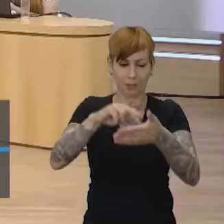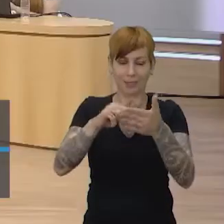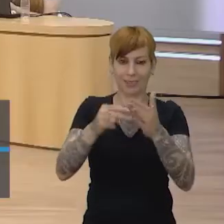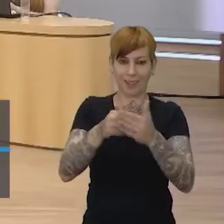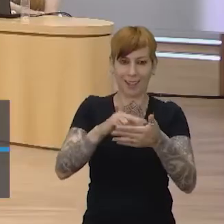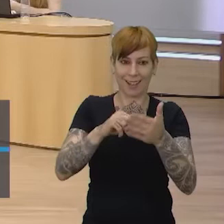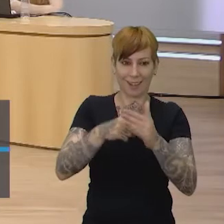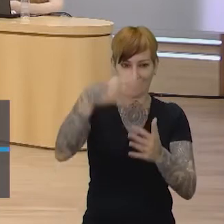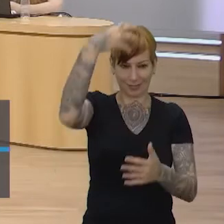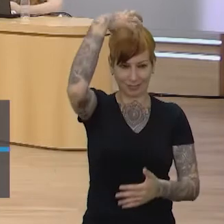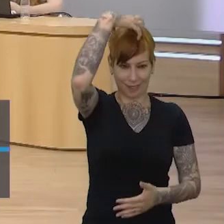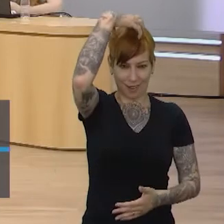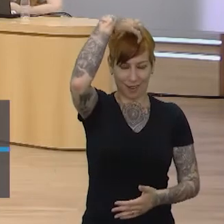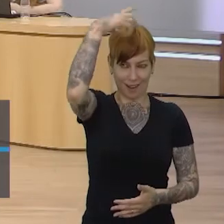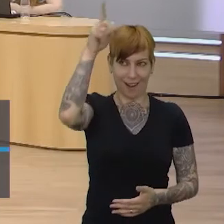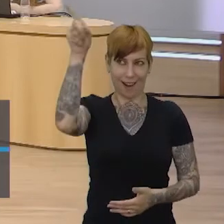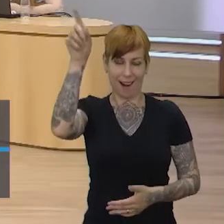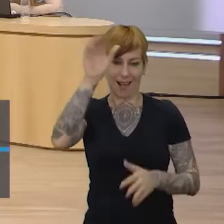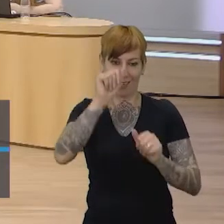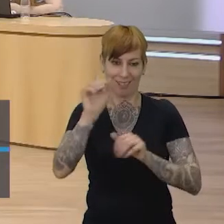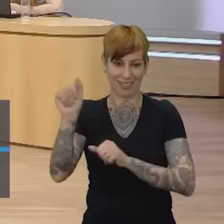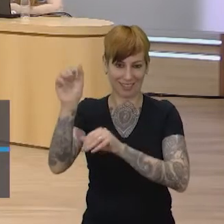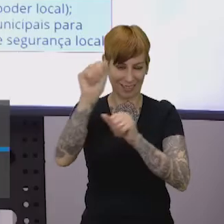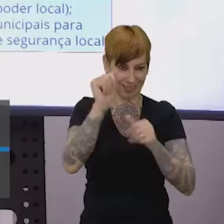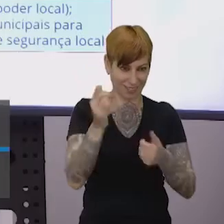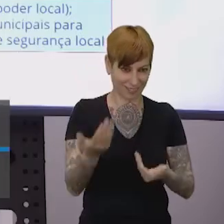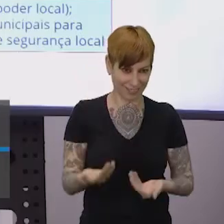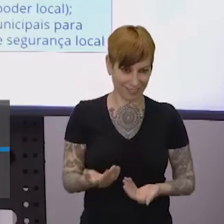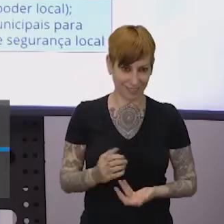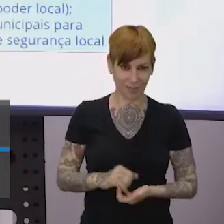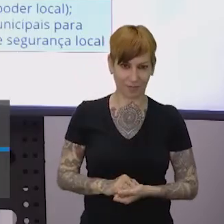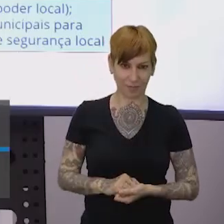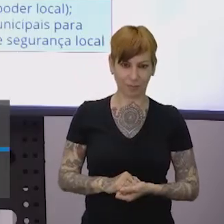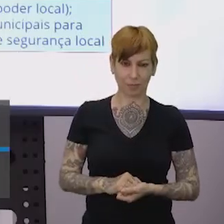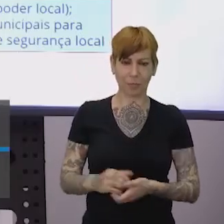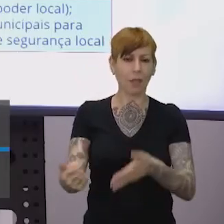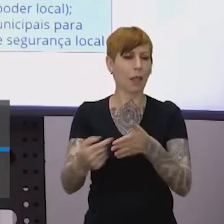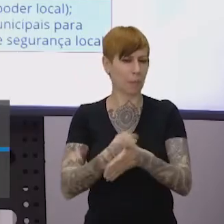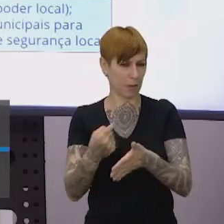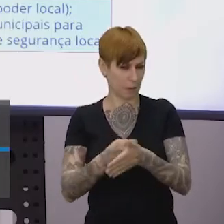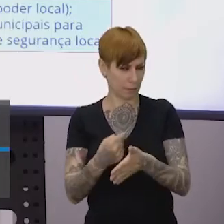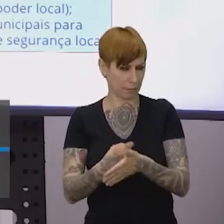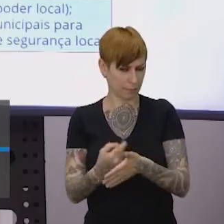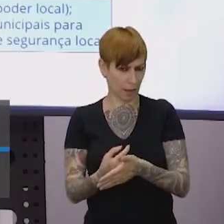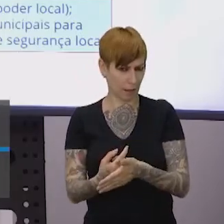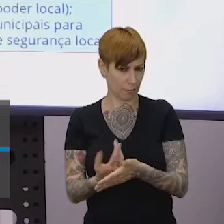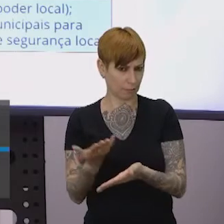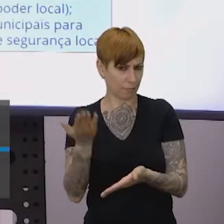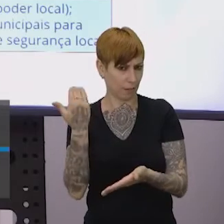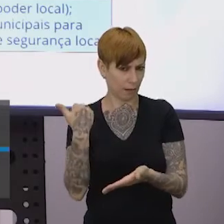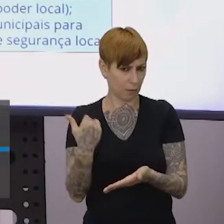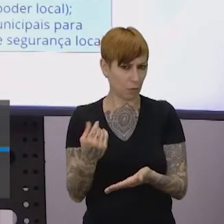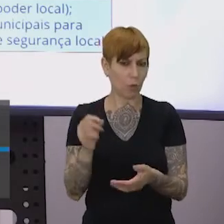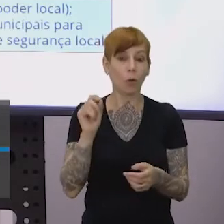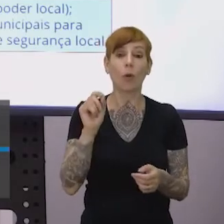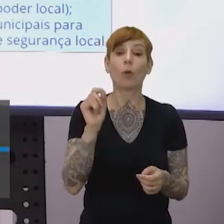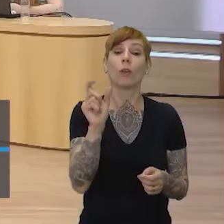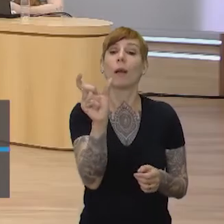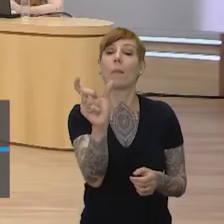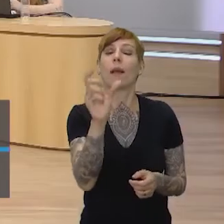Mafezinha, olha que curioso. Me perguntaram há pouco tempo atrás o que era crioulo.